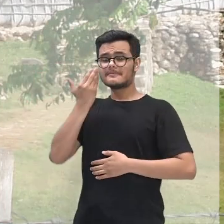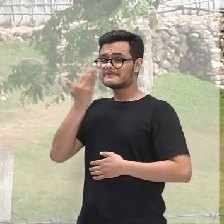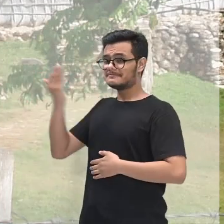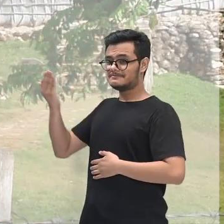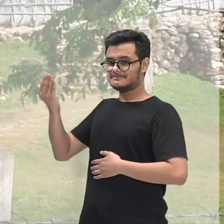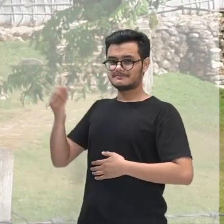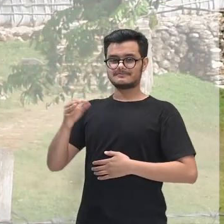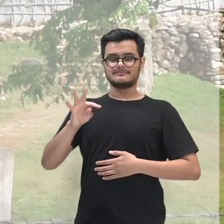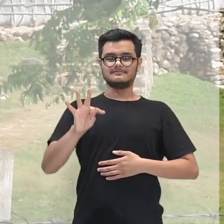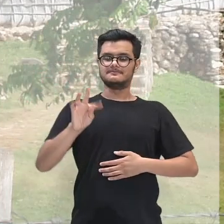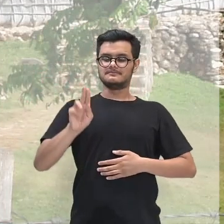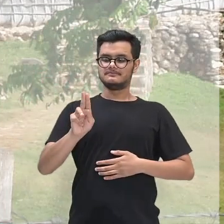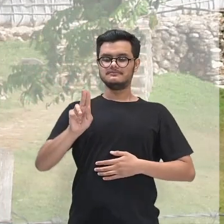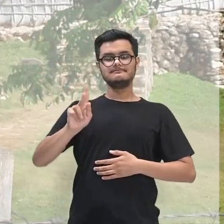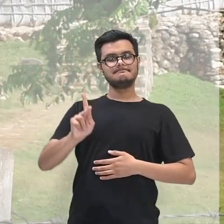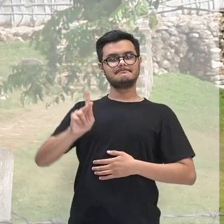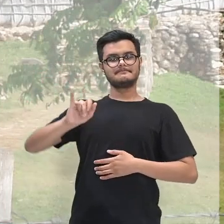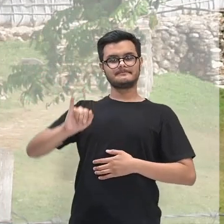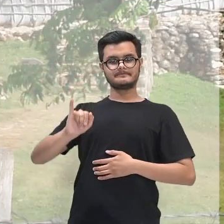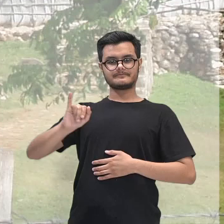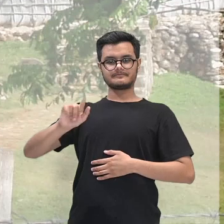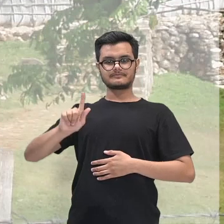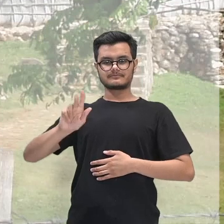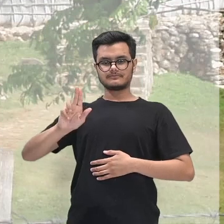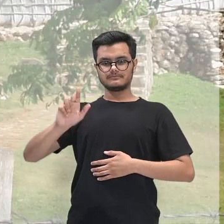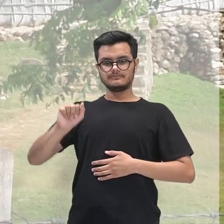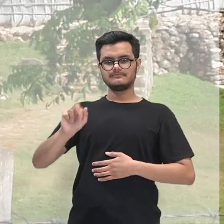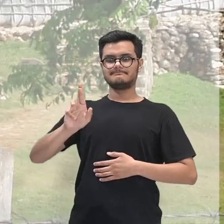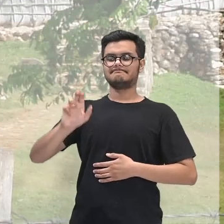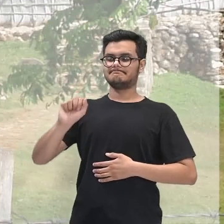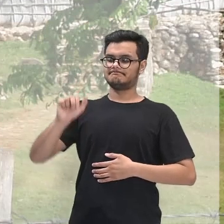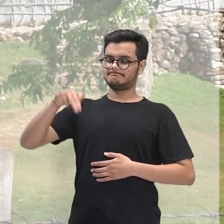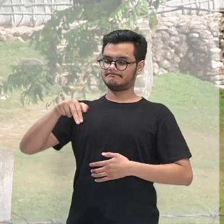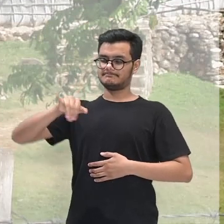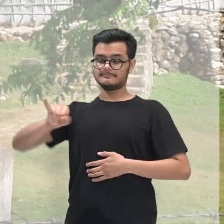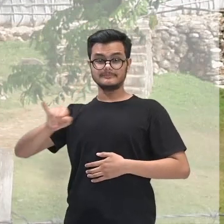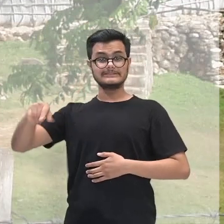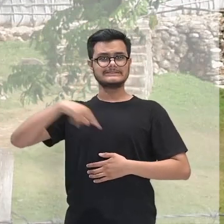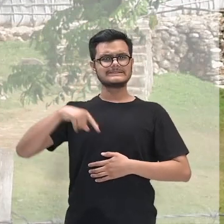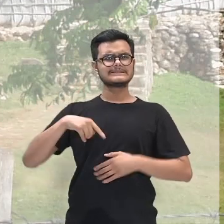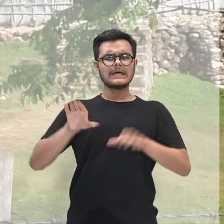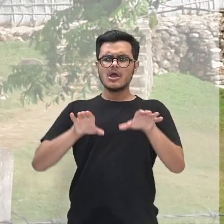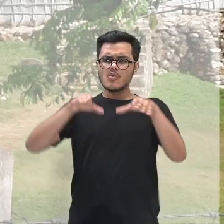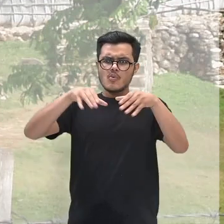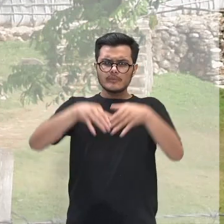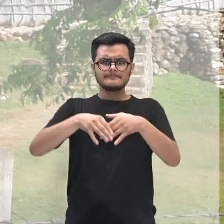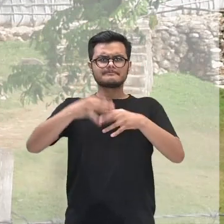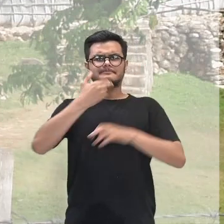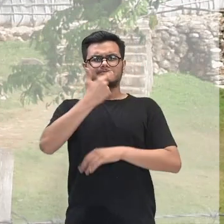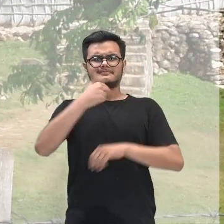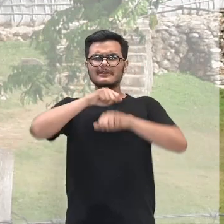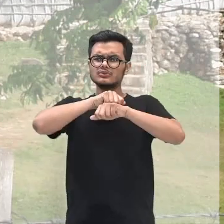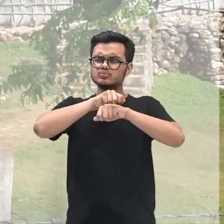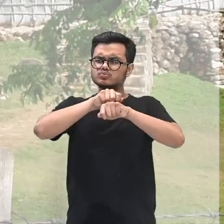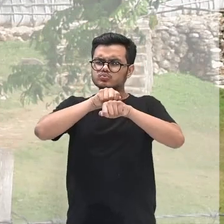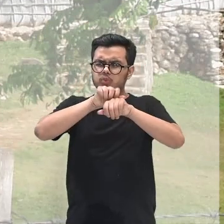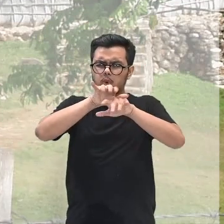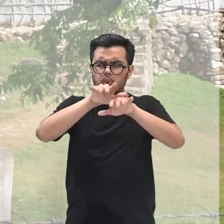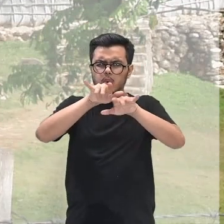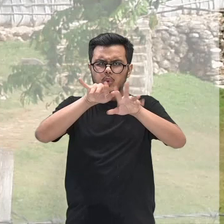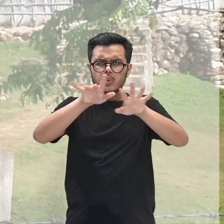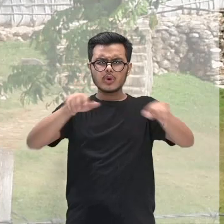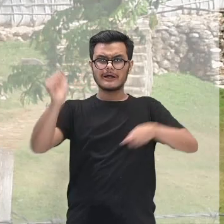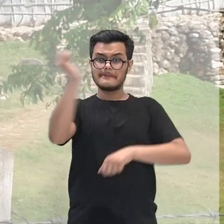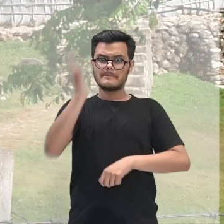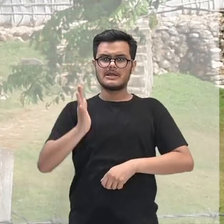grupo Tupi-Guarani era uma família linguística abrangente que se estendia por várias regiões do Brasil, não só